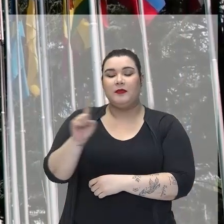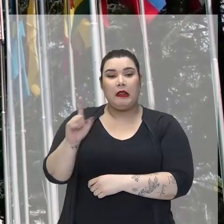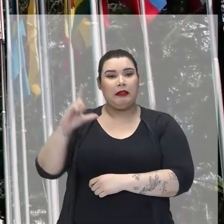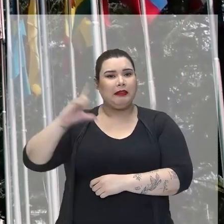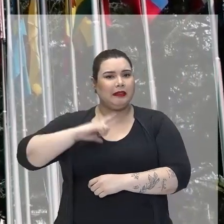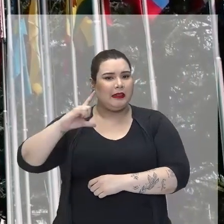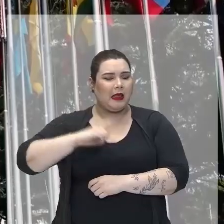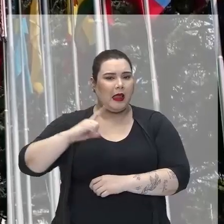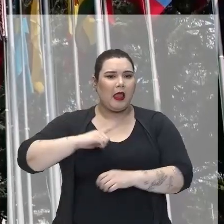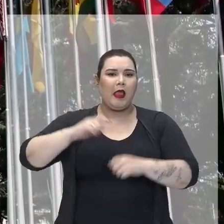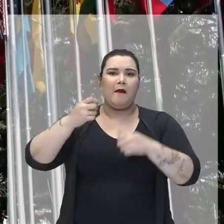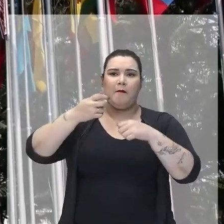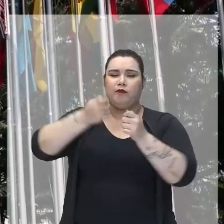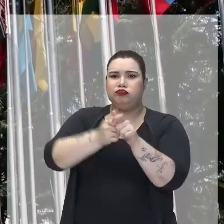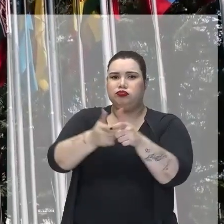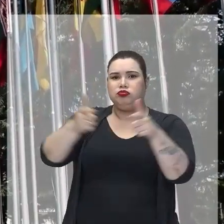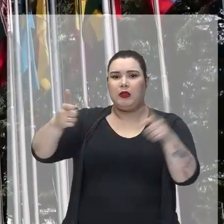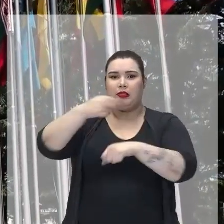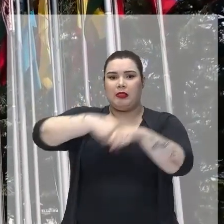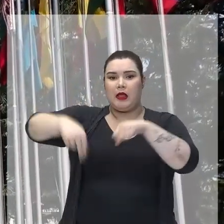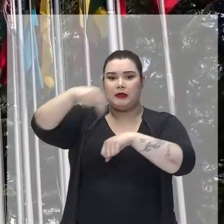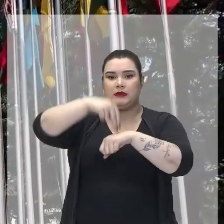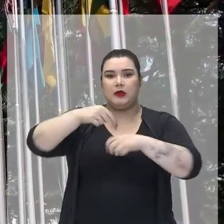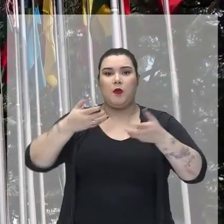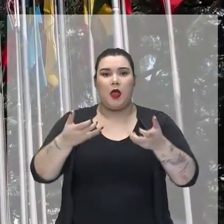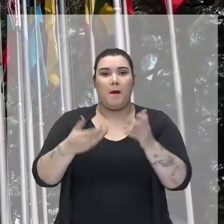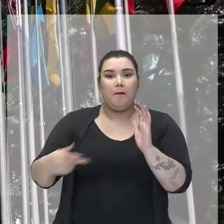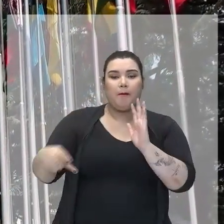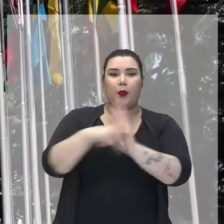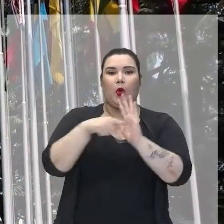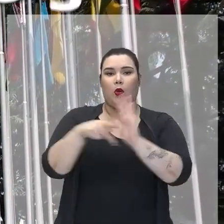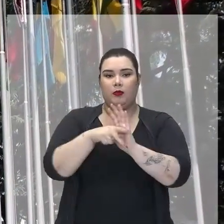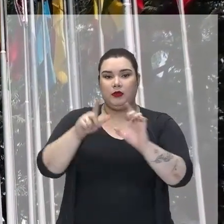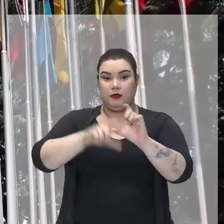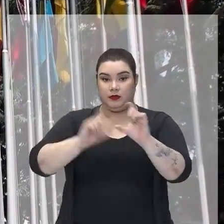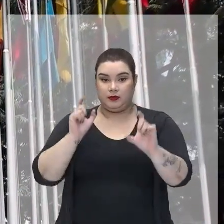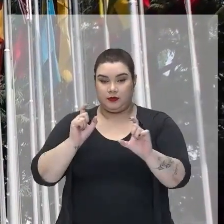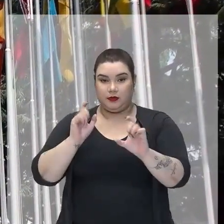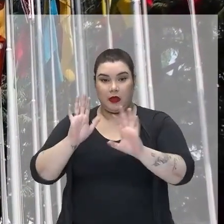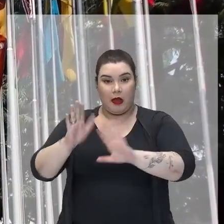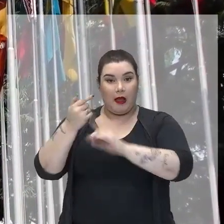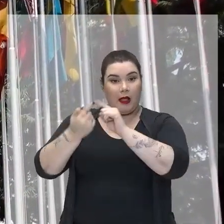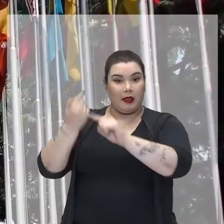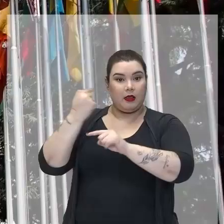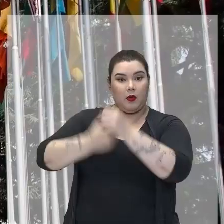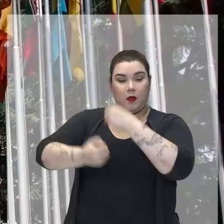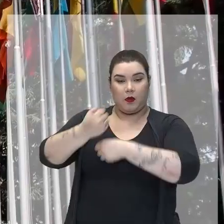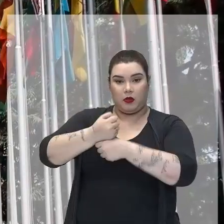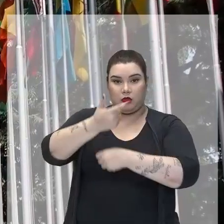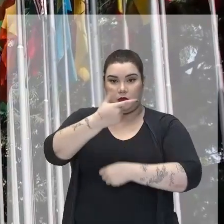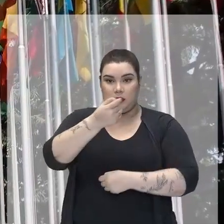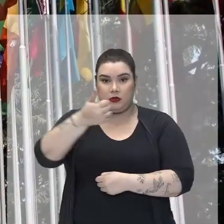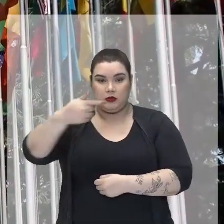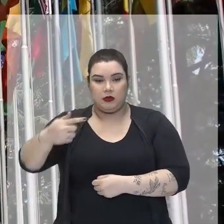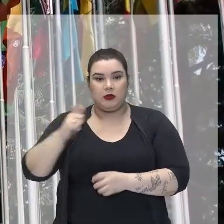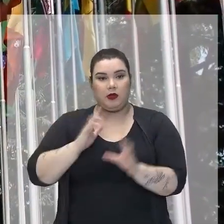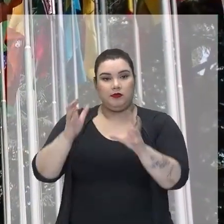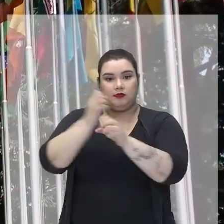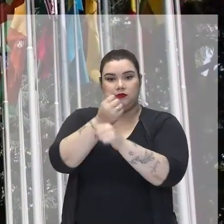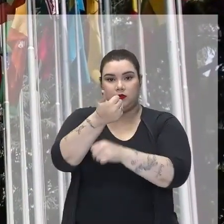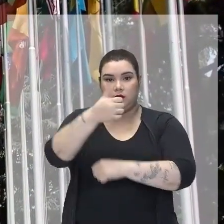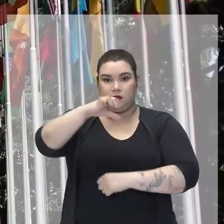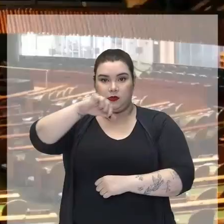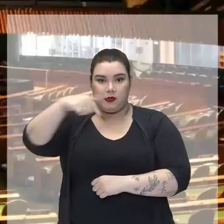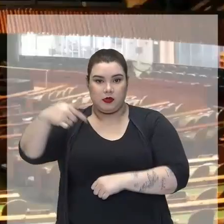muitas nações que querem ter o seu próprio estado. Até 2017, 197 estados eram reconhecidos por